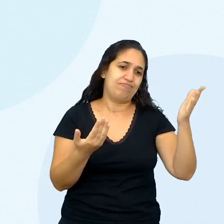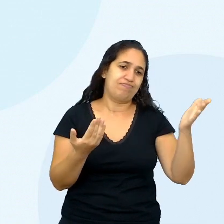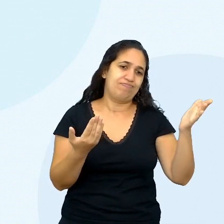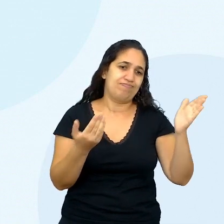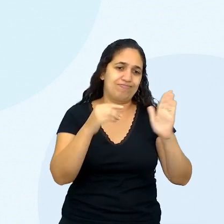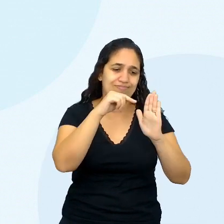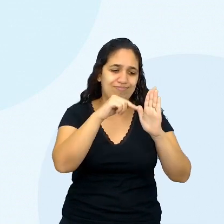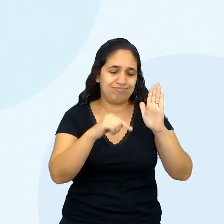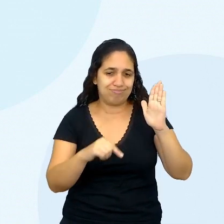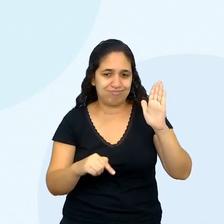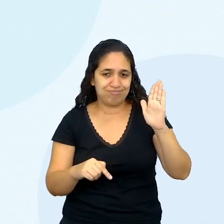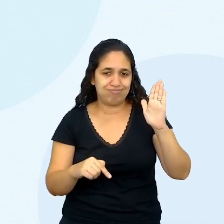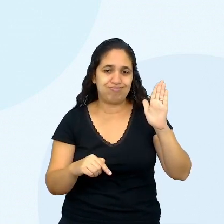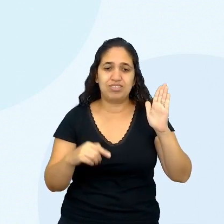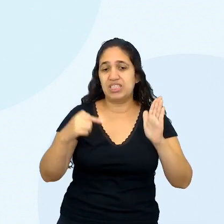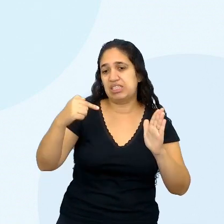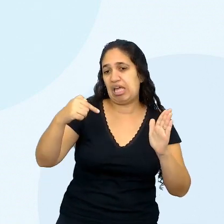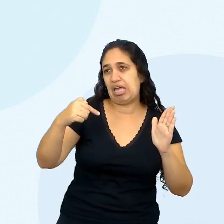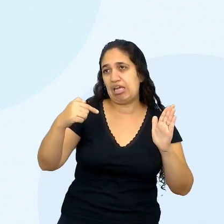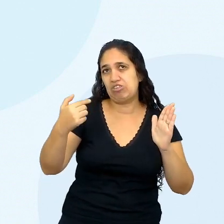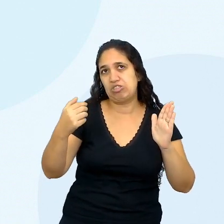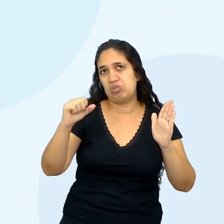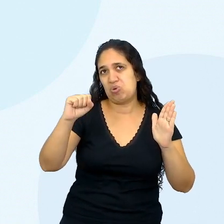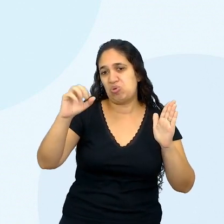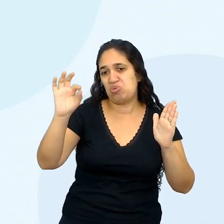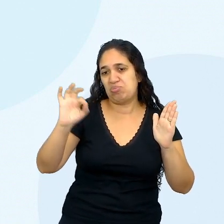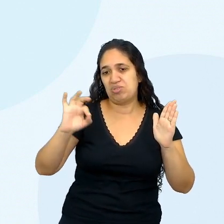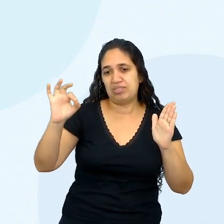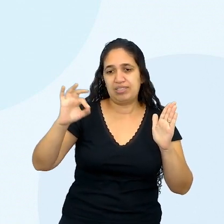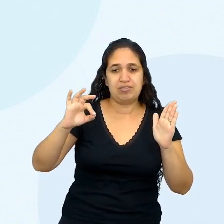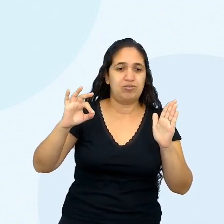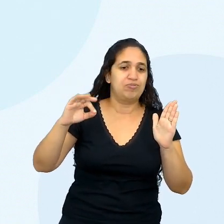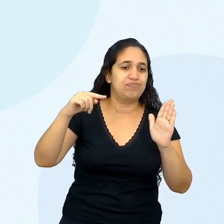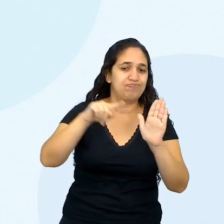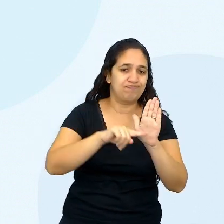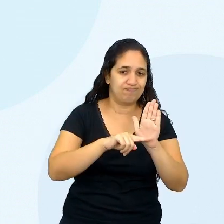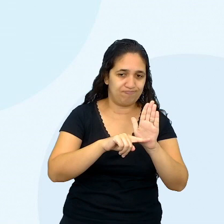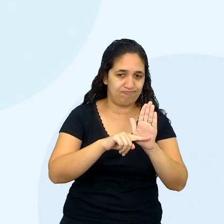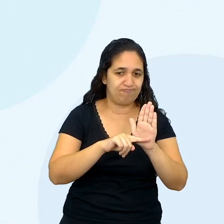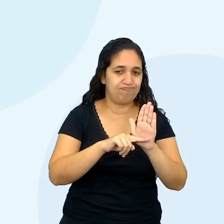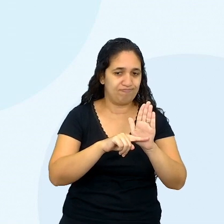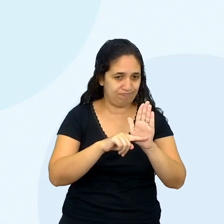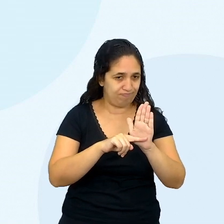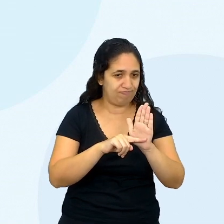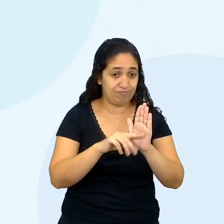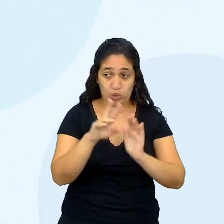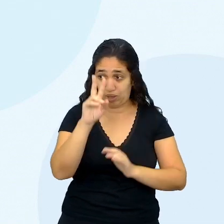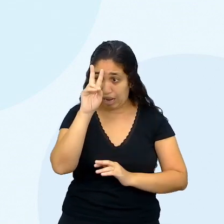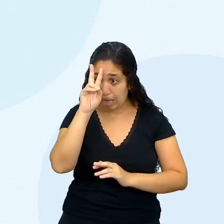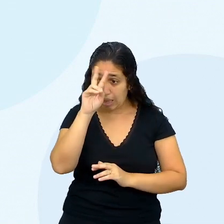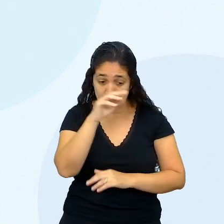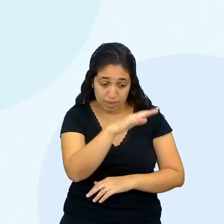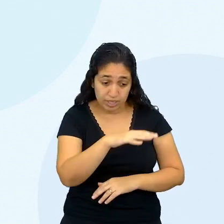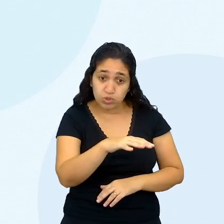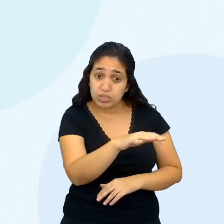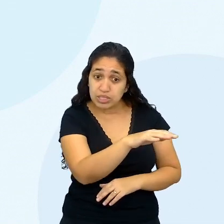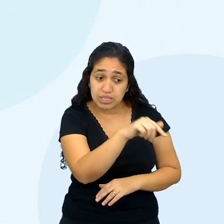aí de 7 a 8% nos nossos reservatórios. Lembrando que o sistema Cantareira